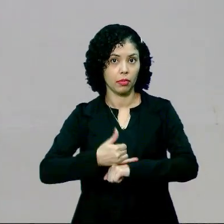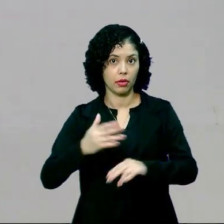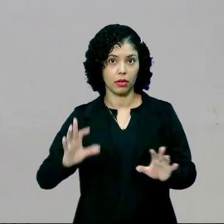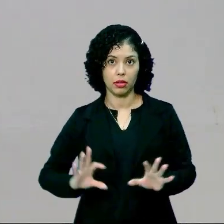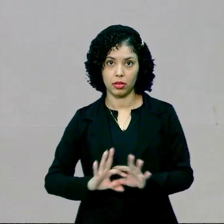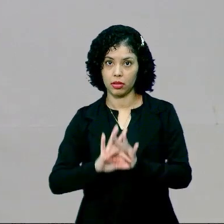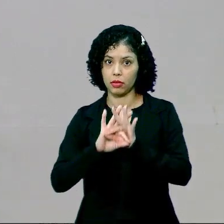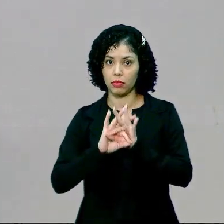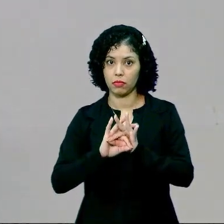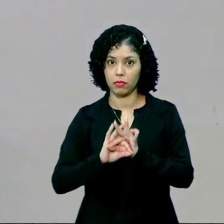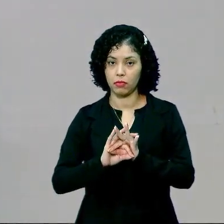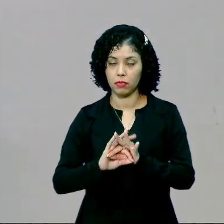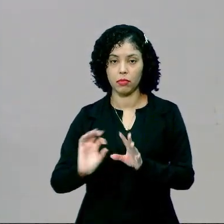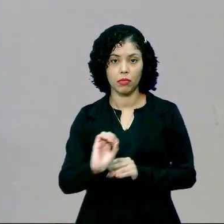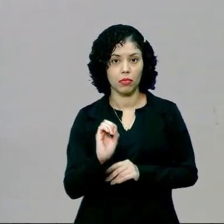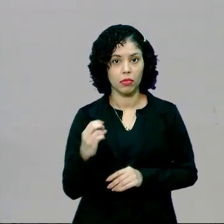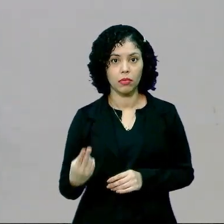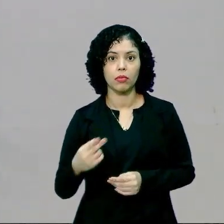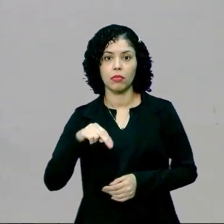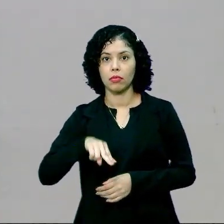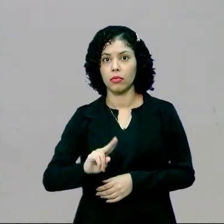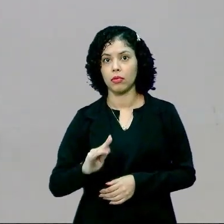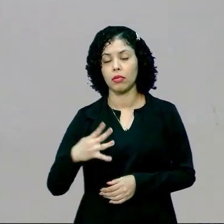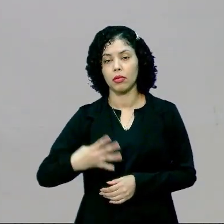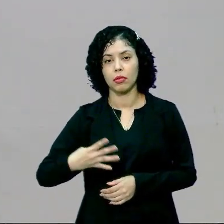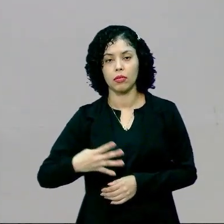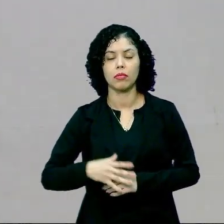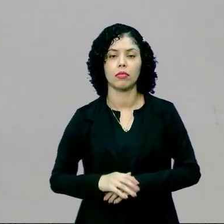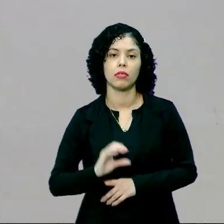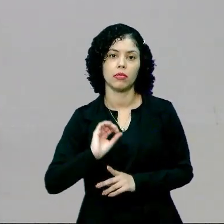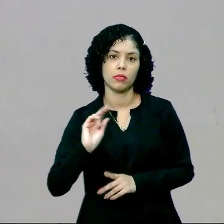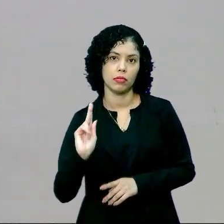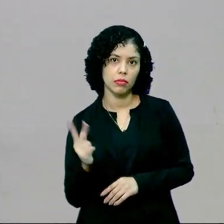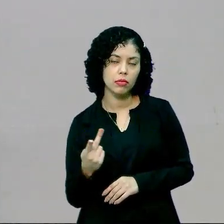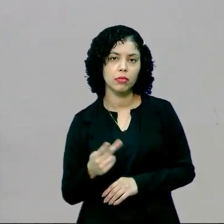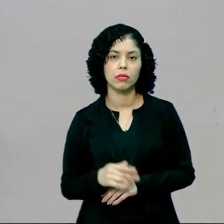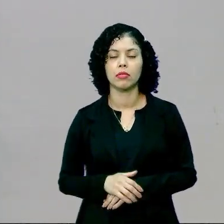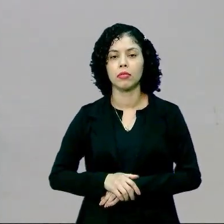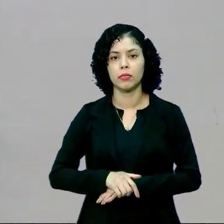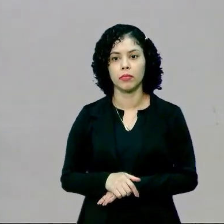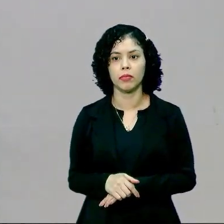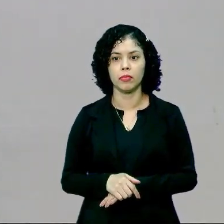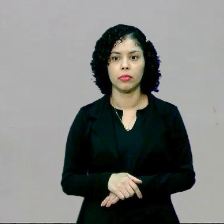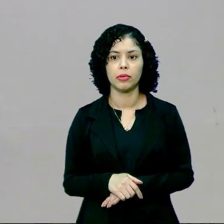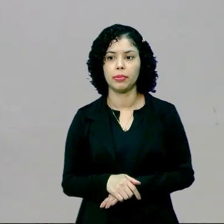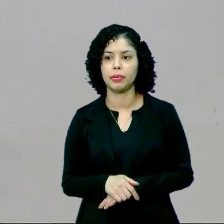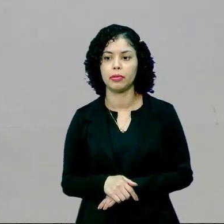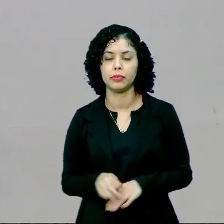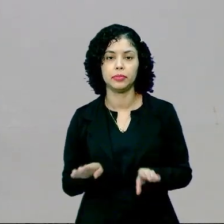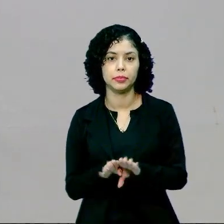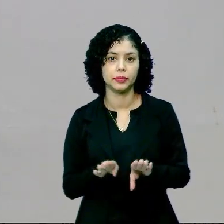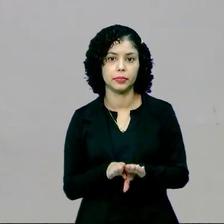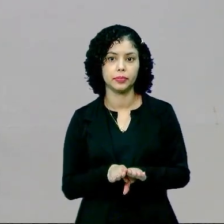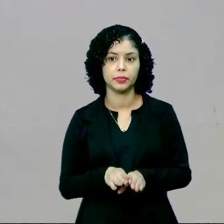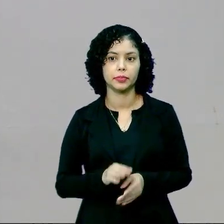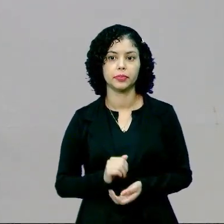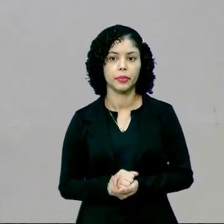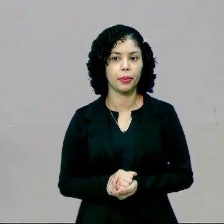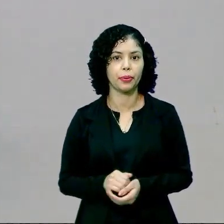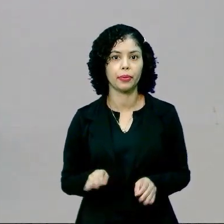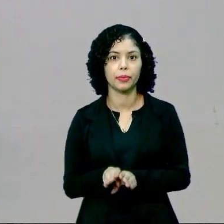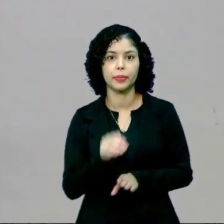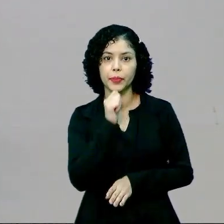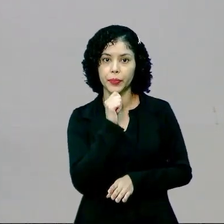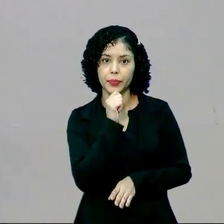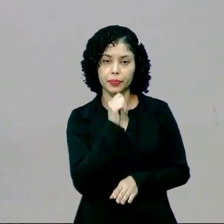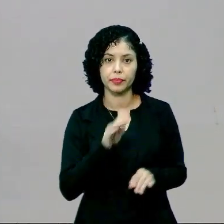ligado a essa hidroxila ou o nh4oh que é o hidróxido de amônio que é a única base não metálica então nós temos